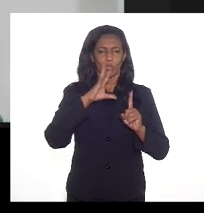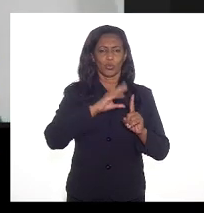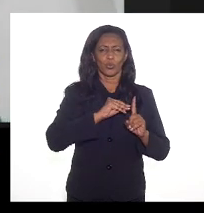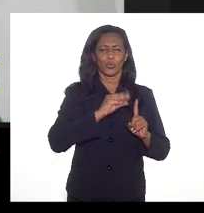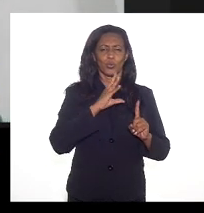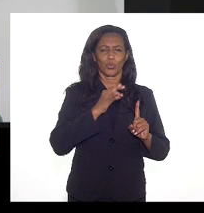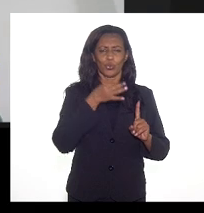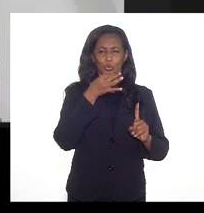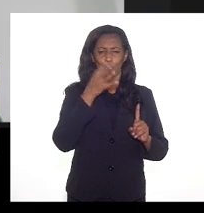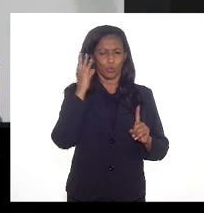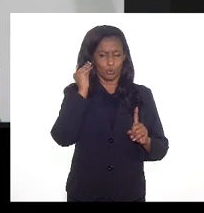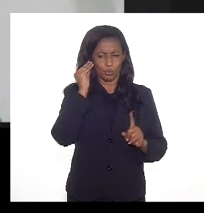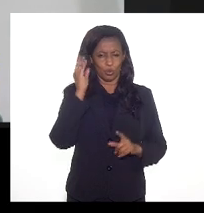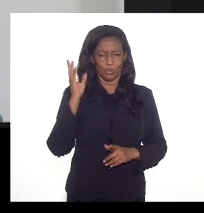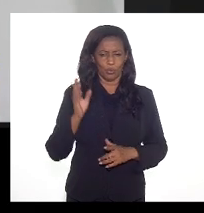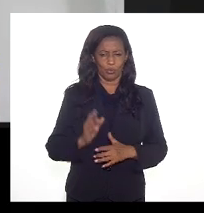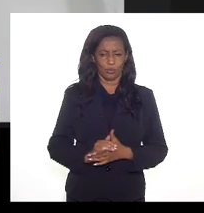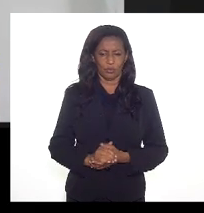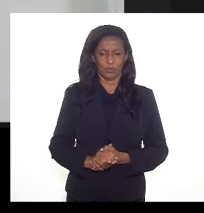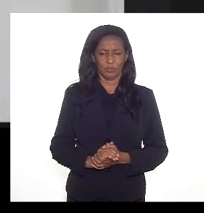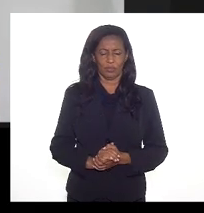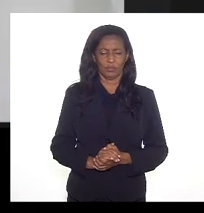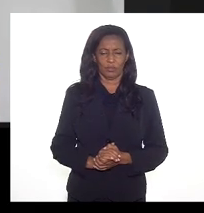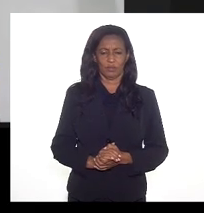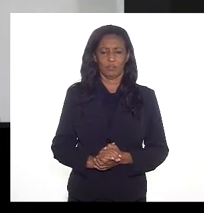Tu só está com o som fechado, deputado Bontempo.